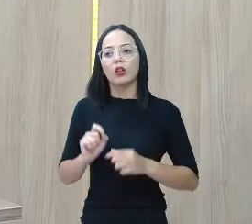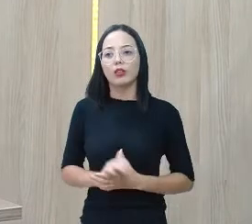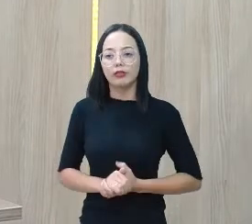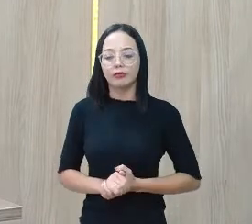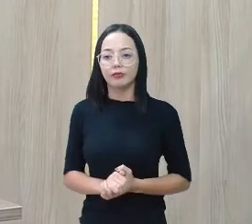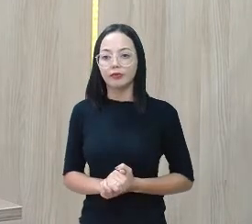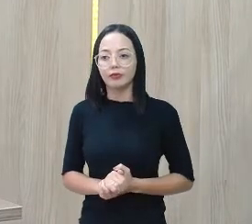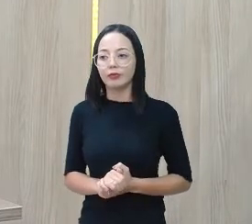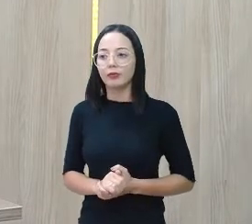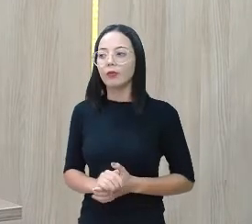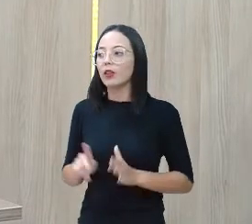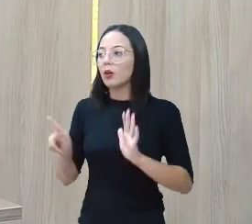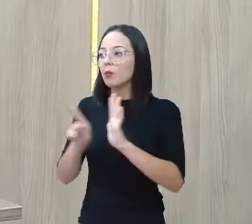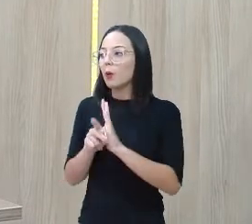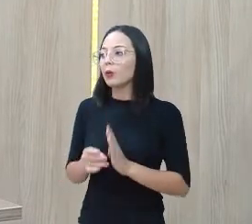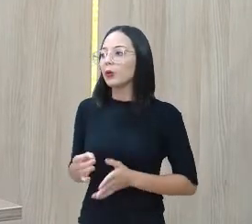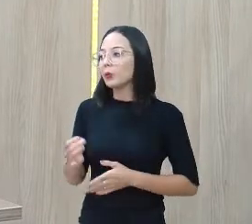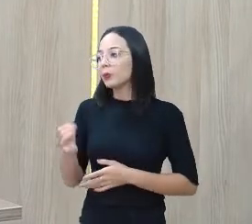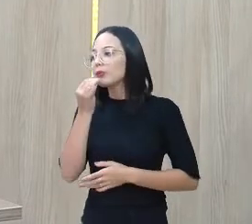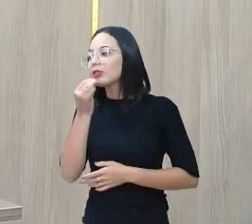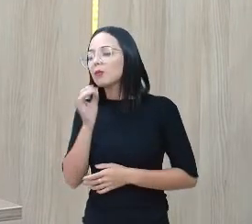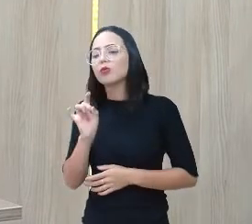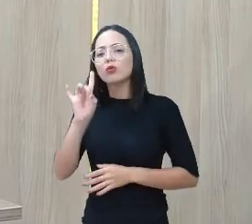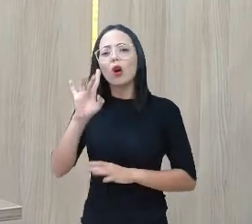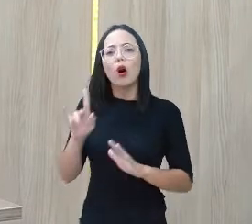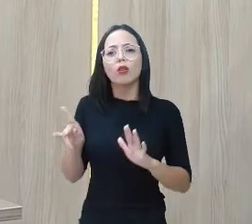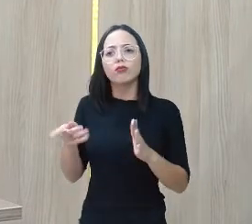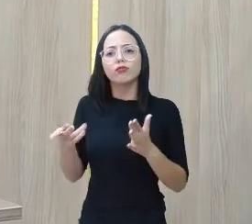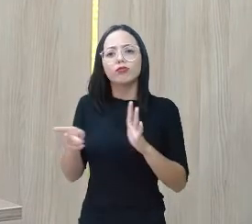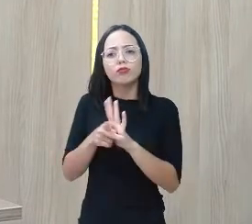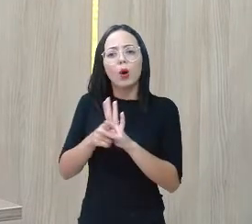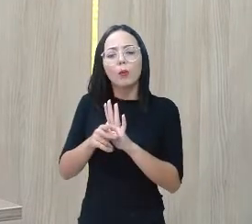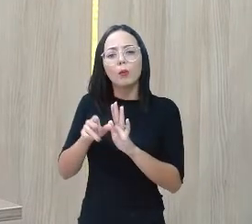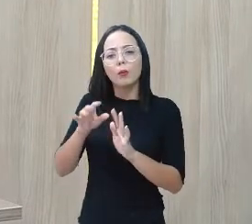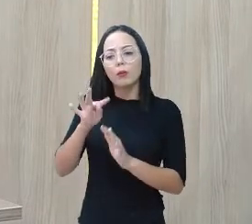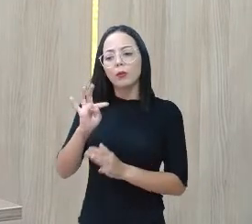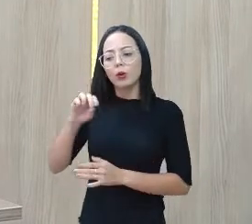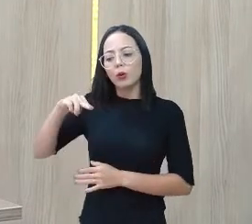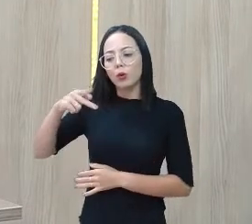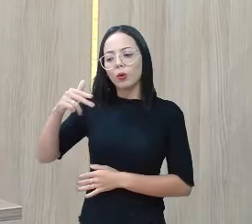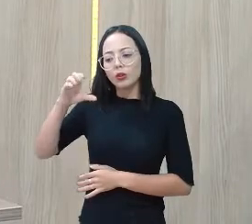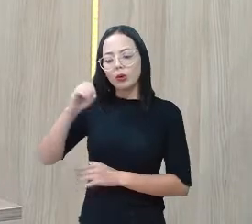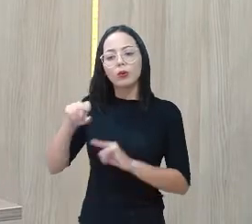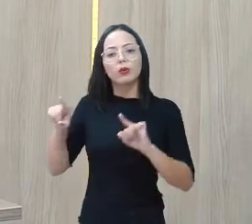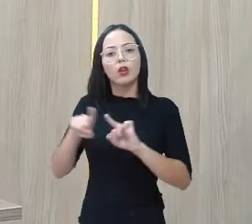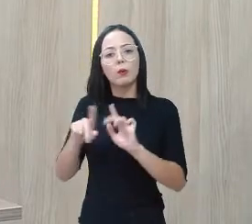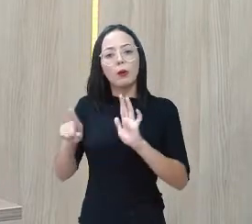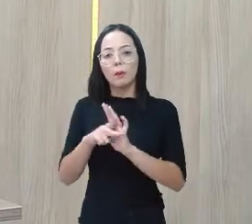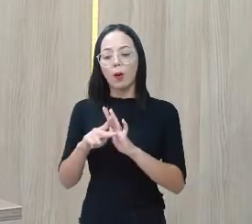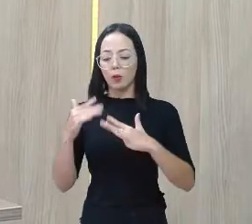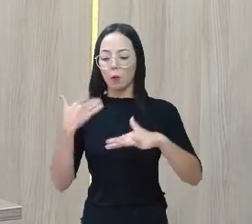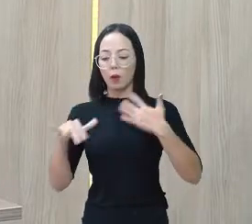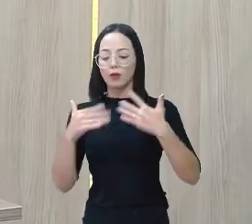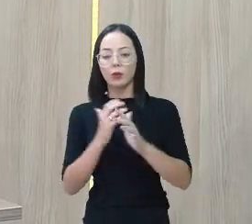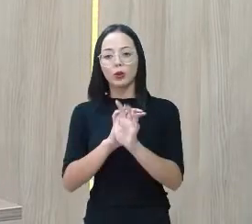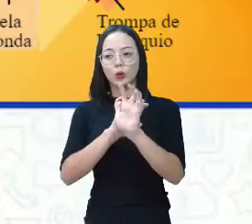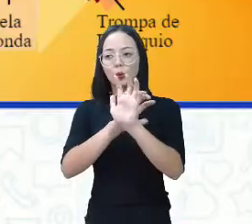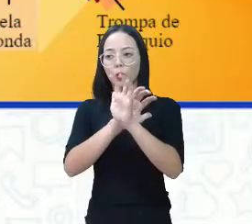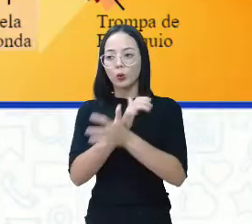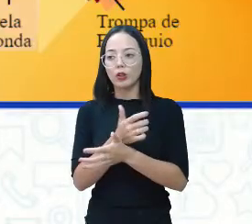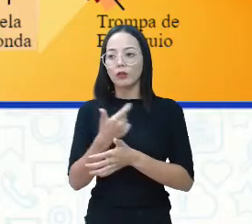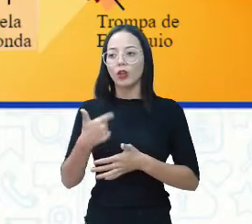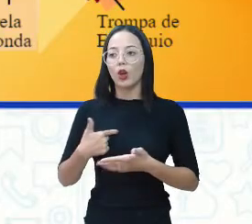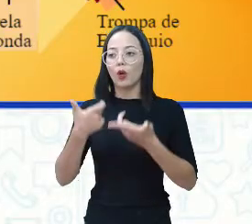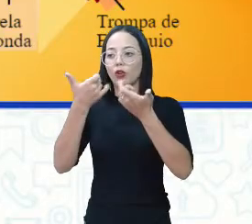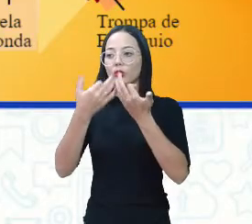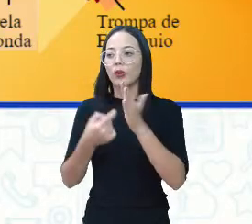esse mecanismo, ele não fez apenas o tímpano. Ele vai mexer naqueles ossículos, que eu vou lá de novo na imagem